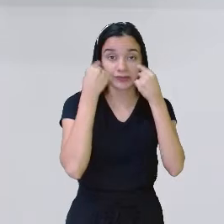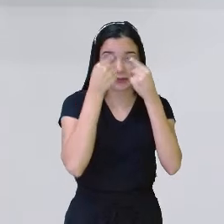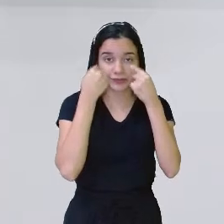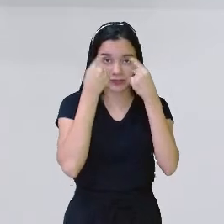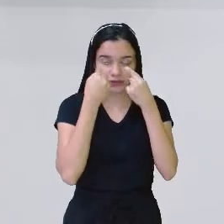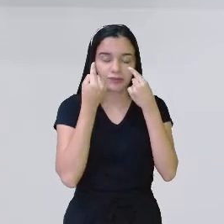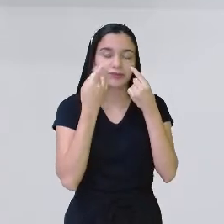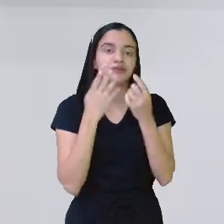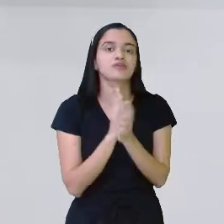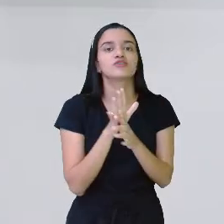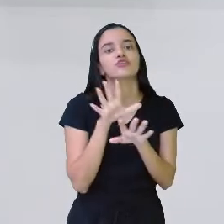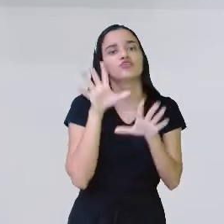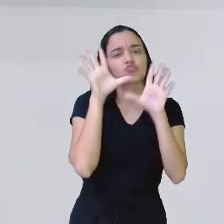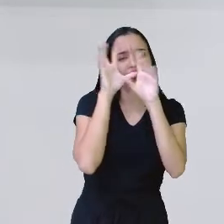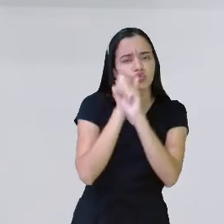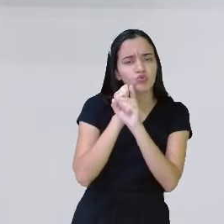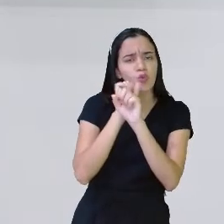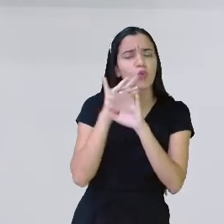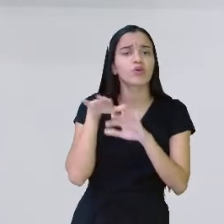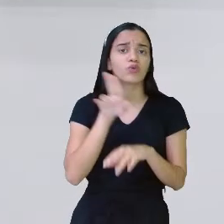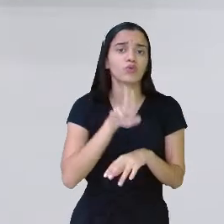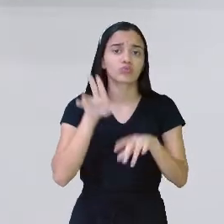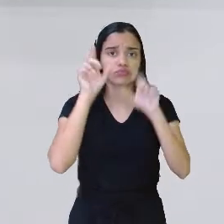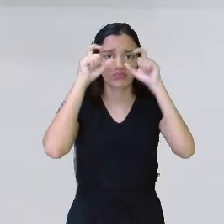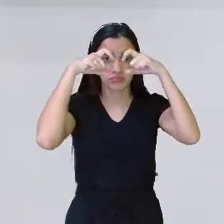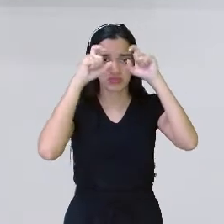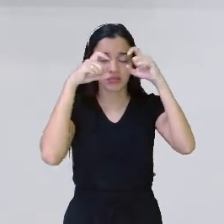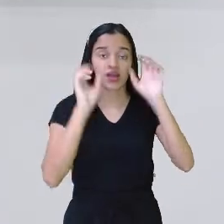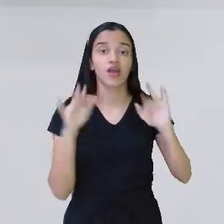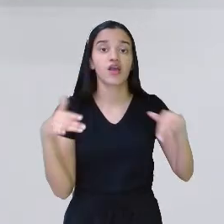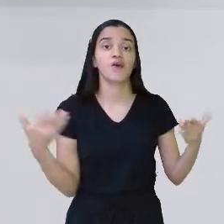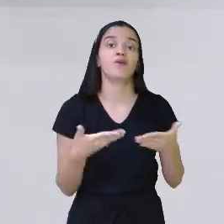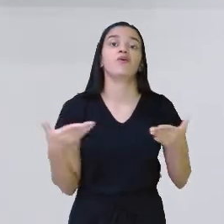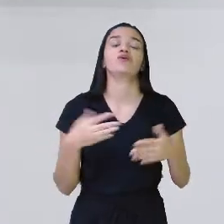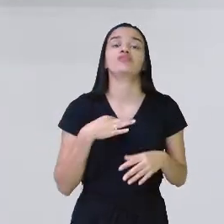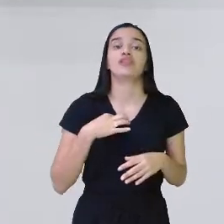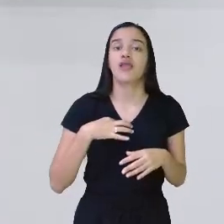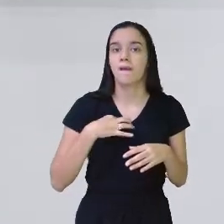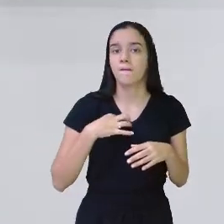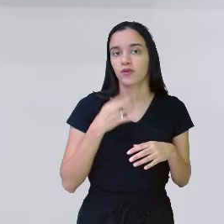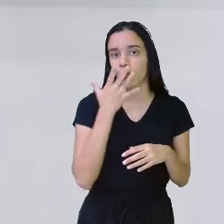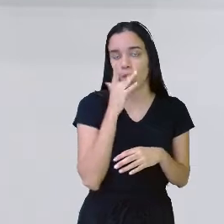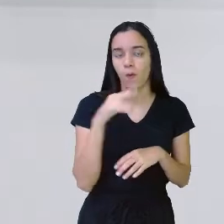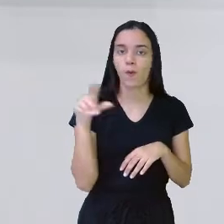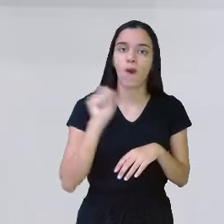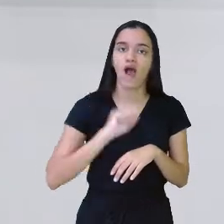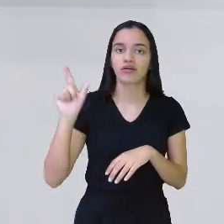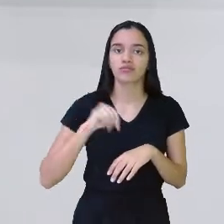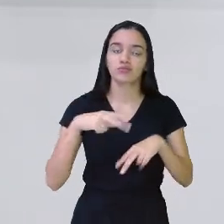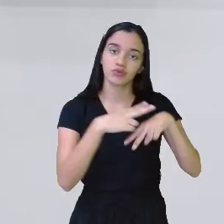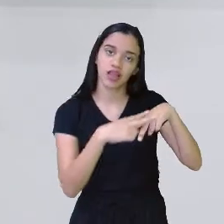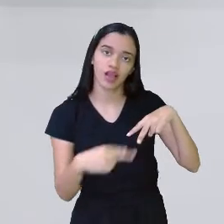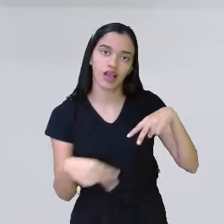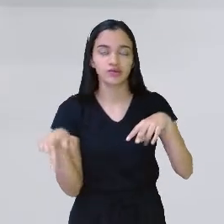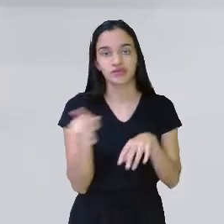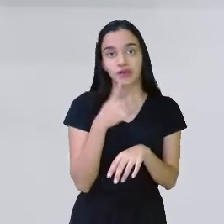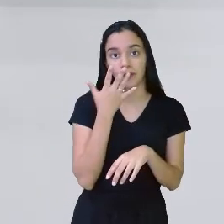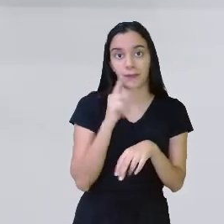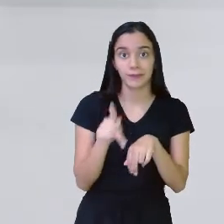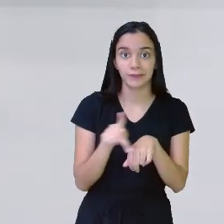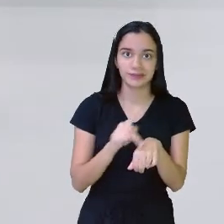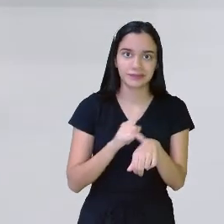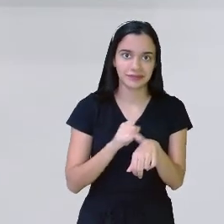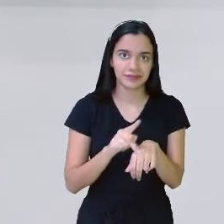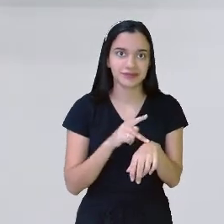ombros, olhos escuros, uso um óculos arredondado. Hoje eu estou de blusa azul e calça preta em frente à câmera para dar essa aula